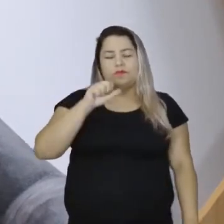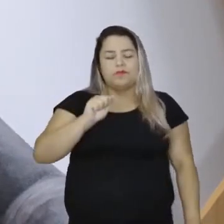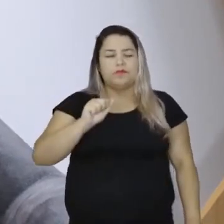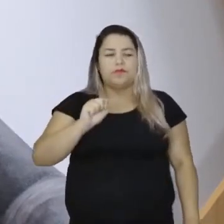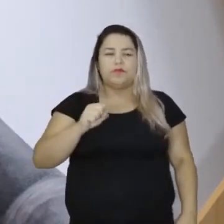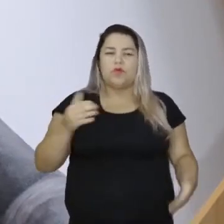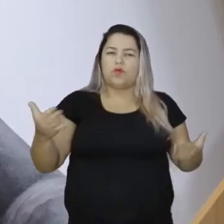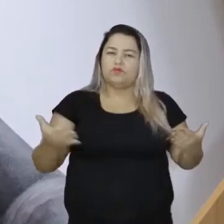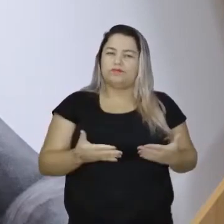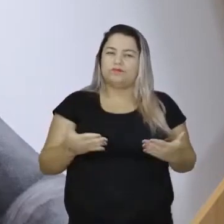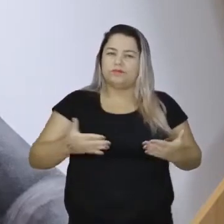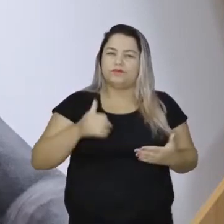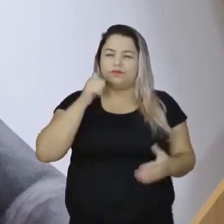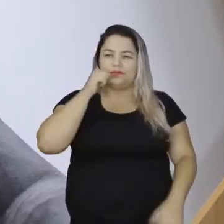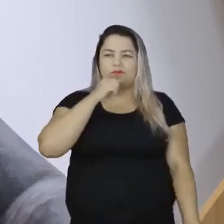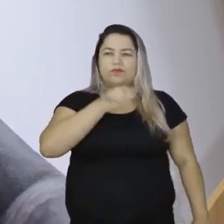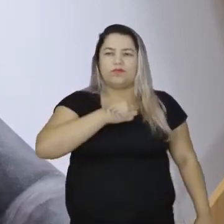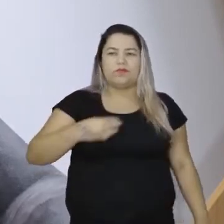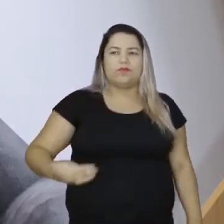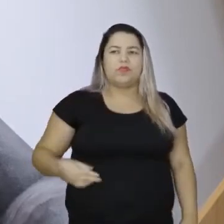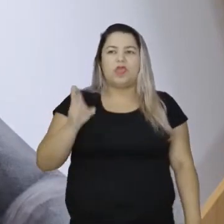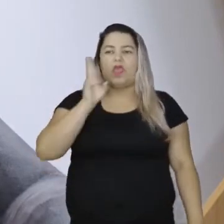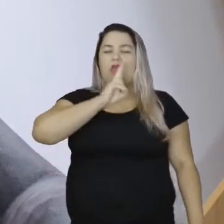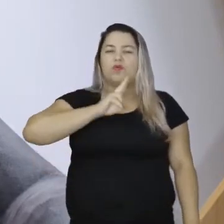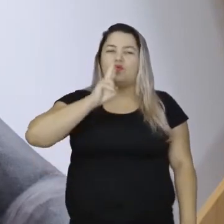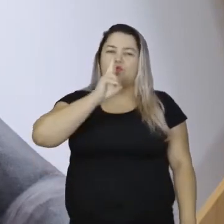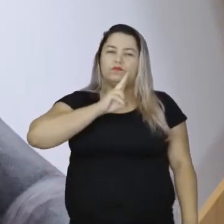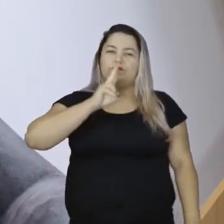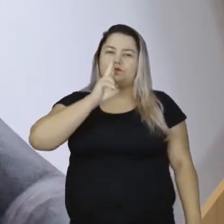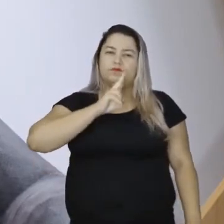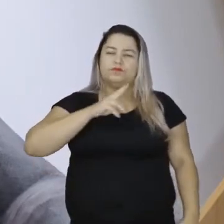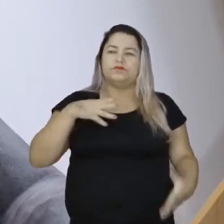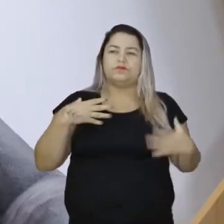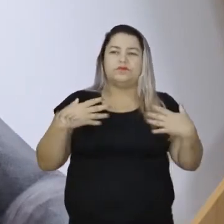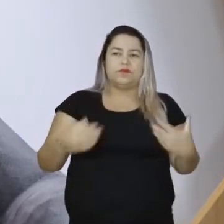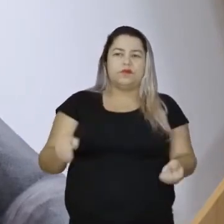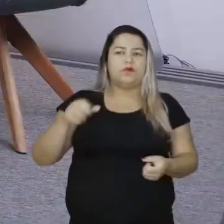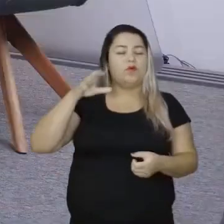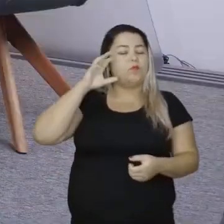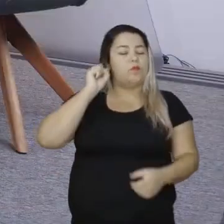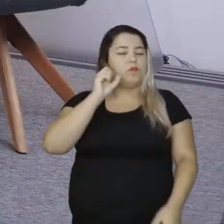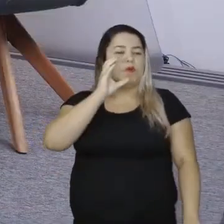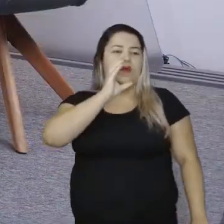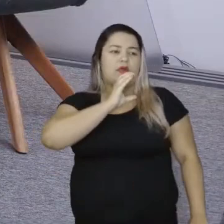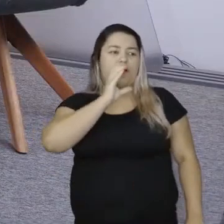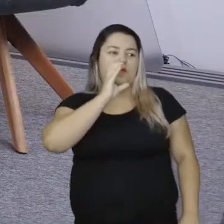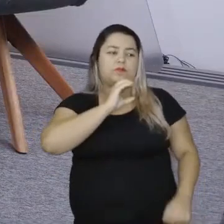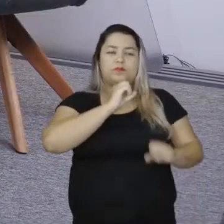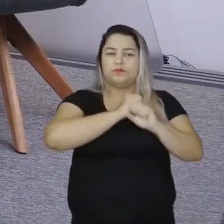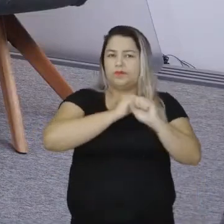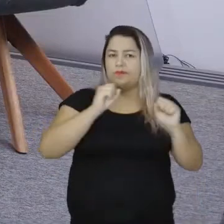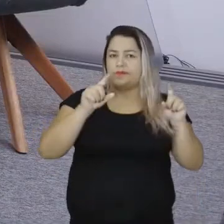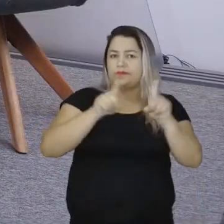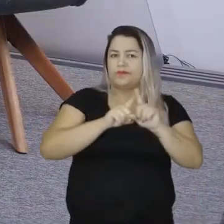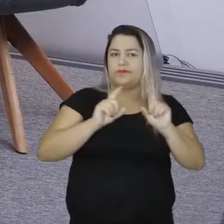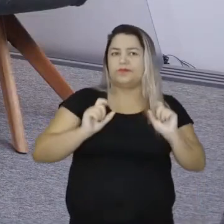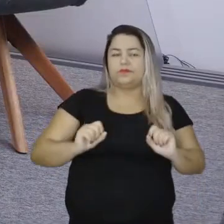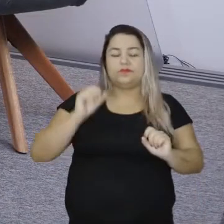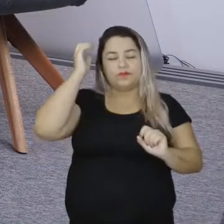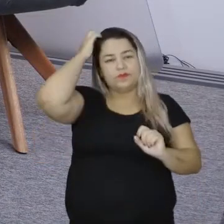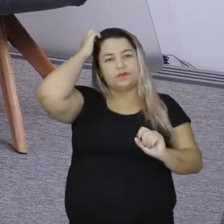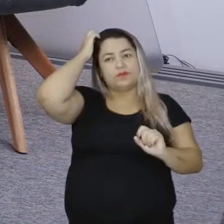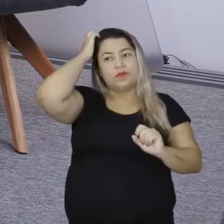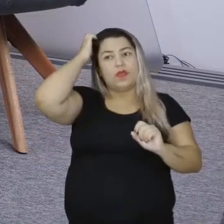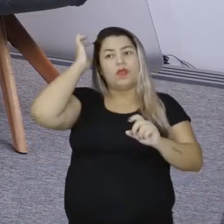nossa ministra disse, olha, é urgente. Vamos fazer essa escuta o mais rápido possível e tomar medidas